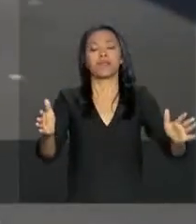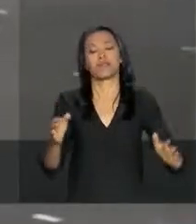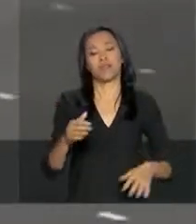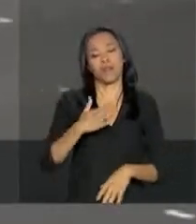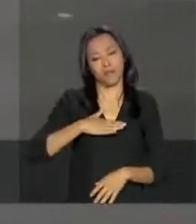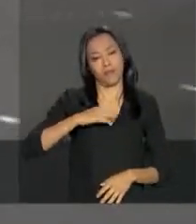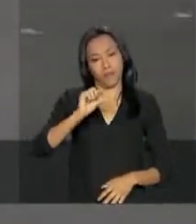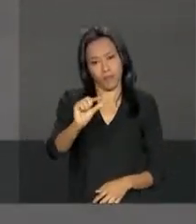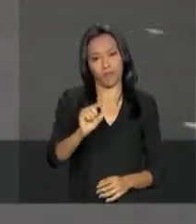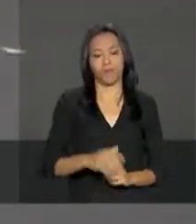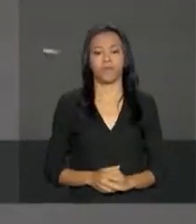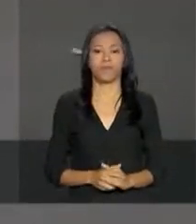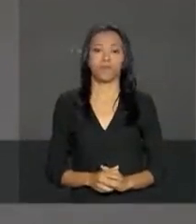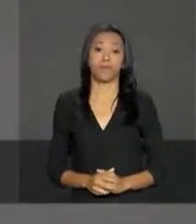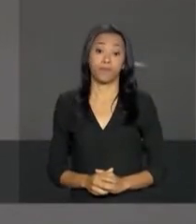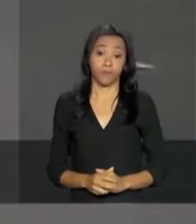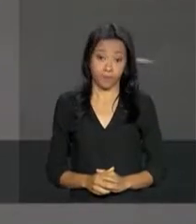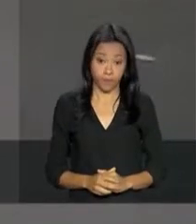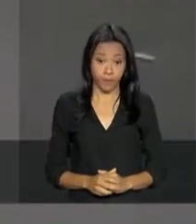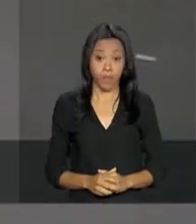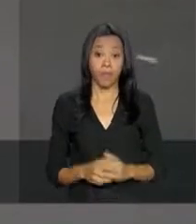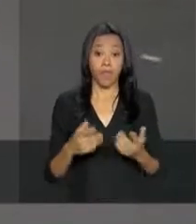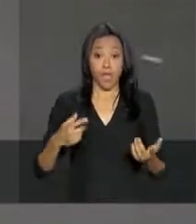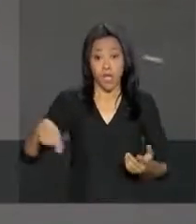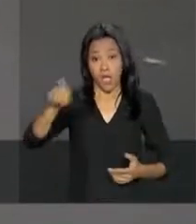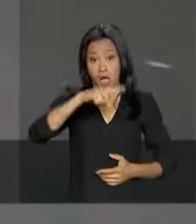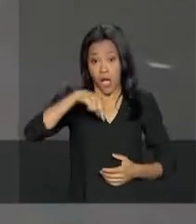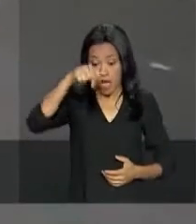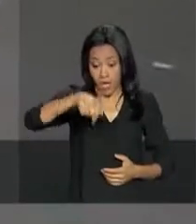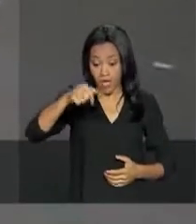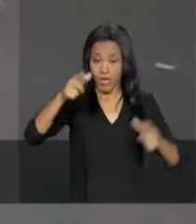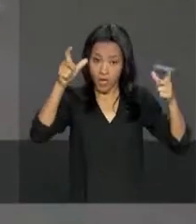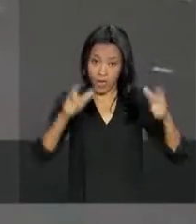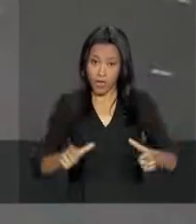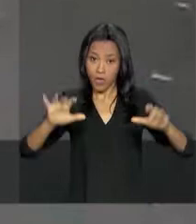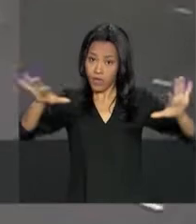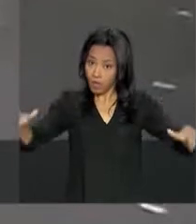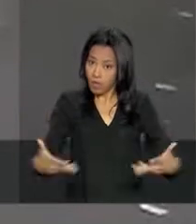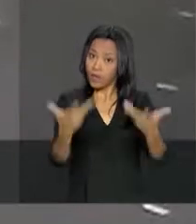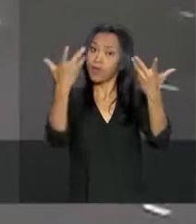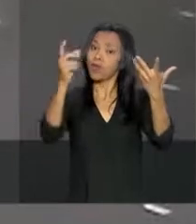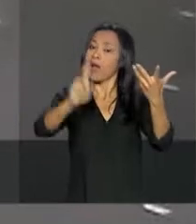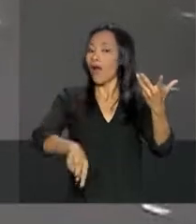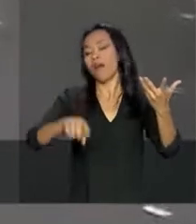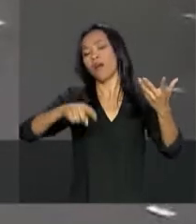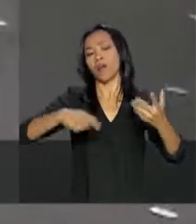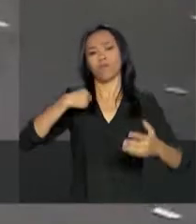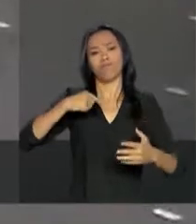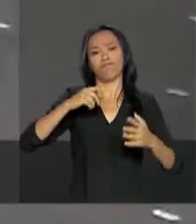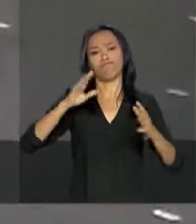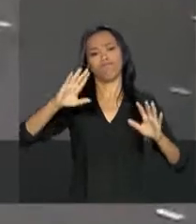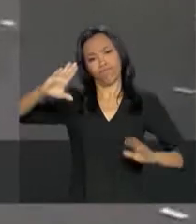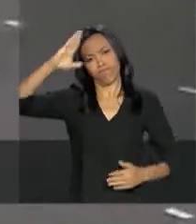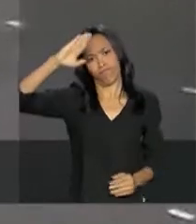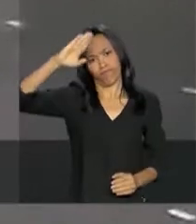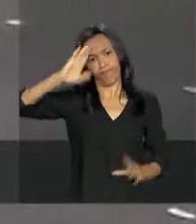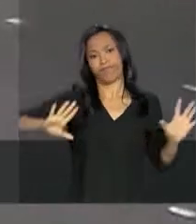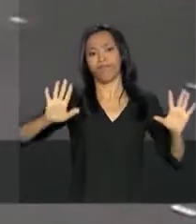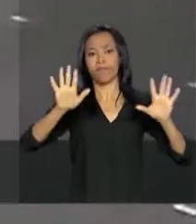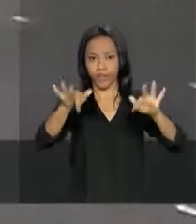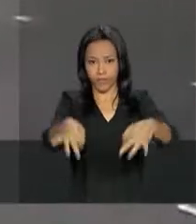logo mais. O desfile aqui, o evento vai ser encerrado com um desfile militar, com a participação